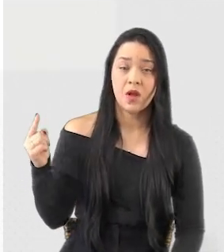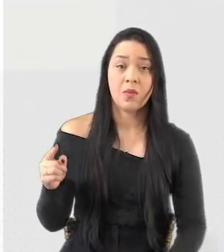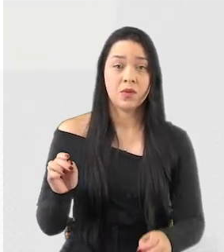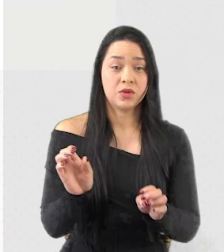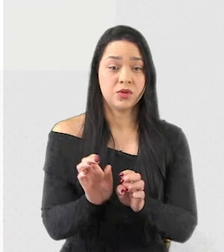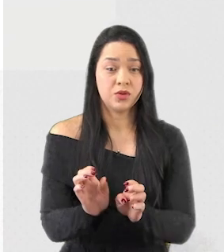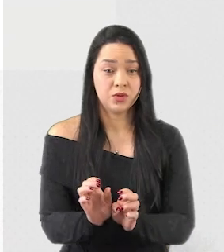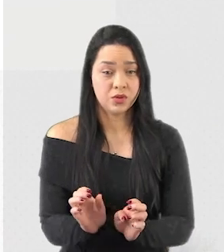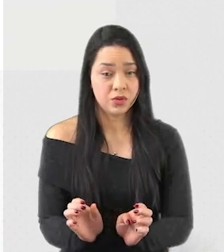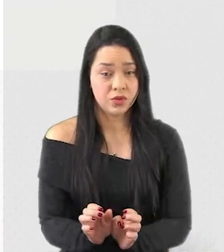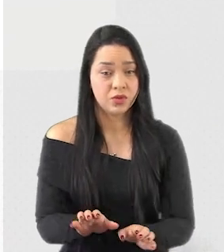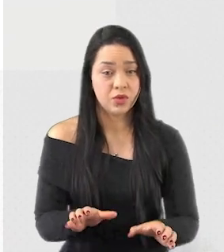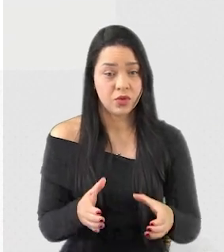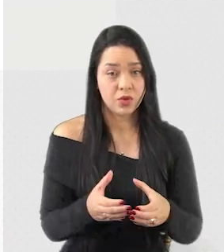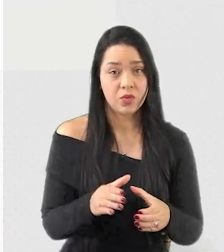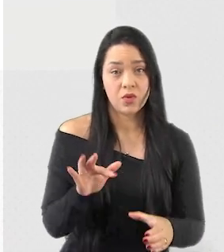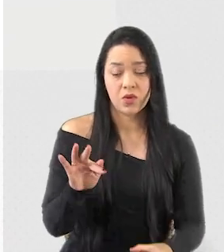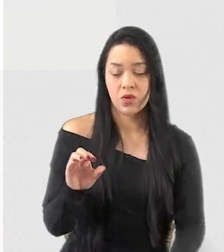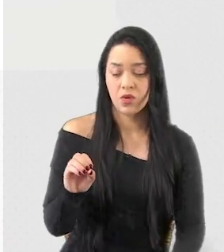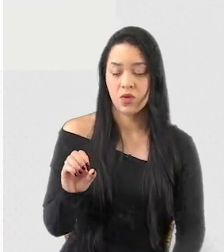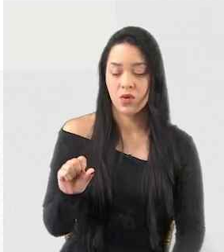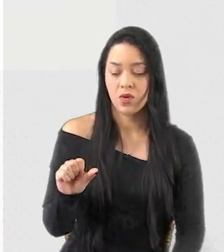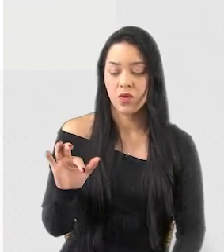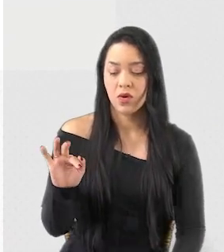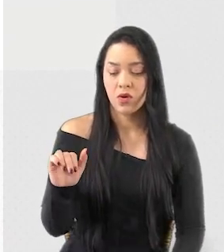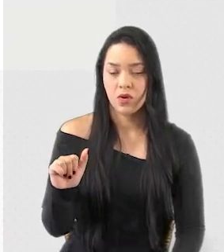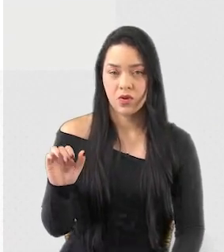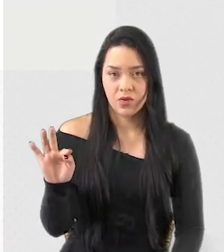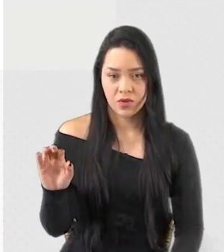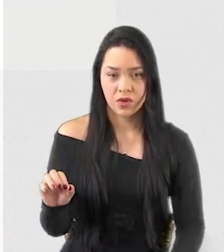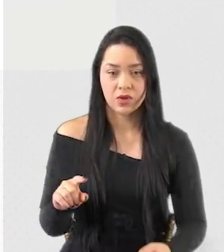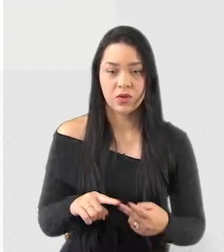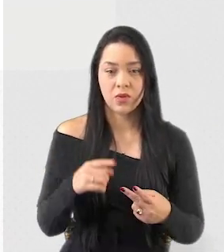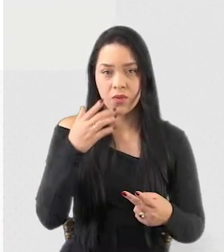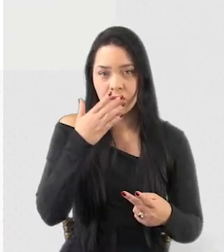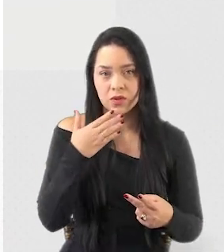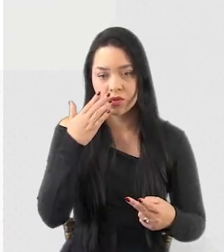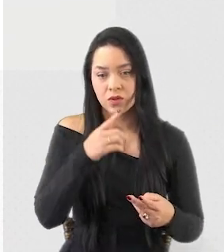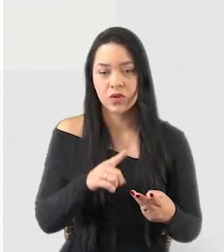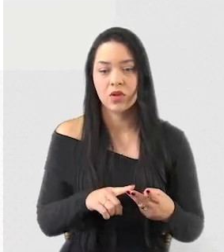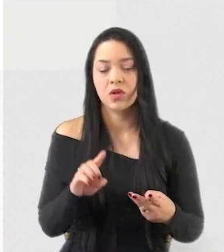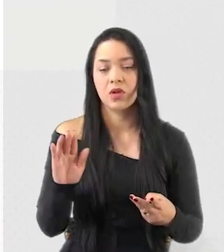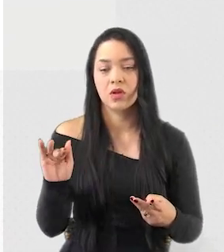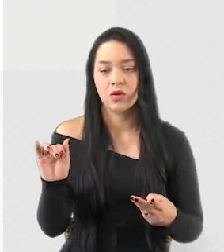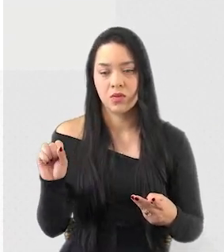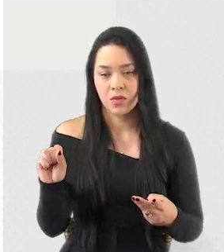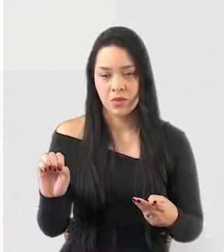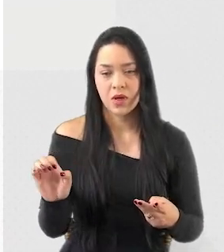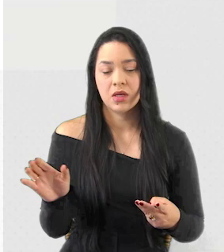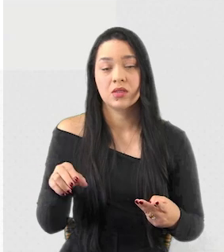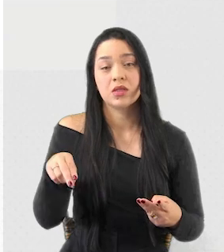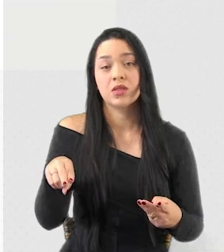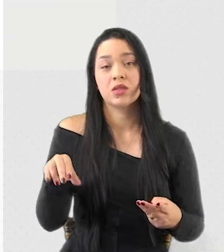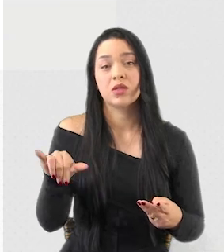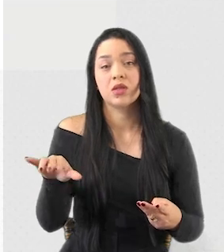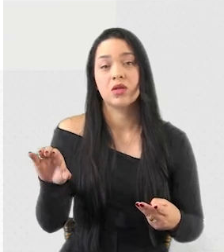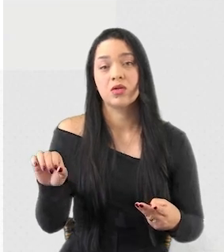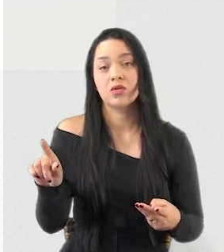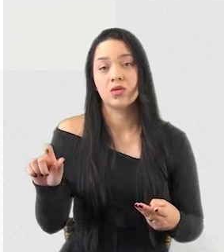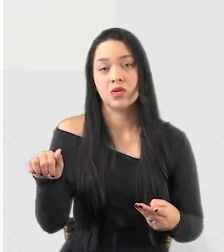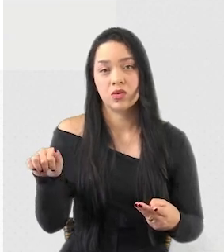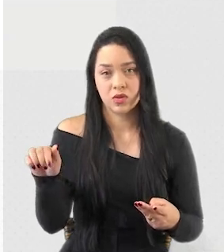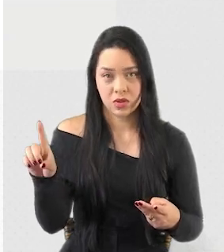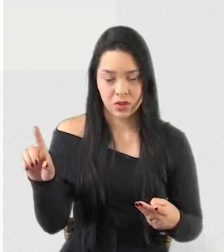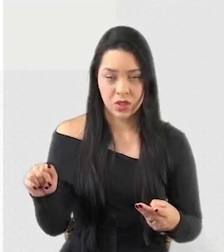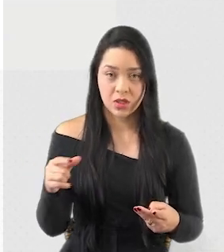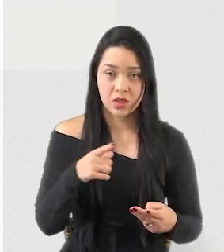estrutura que é formada por um grupo fosfato, por um açúcar e por uma base nitrogenada. E aí a gente tem